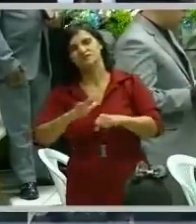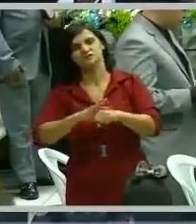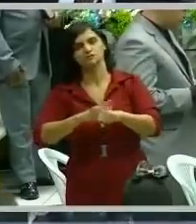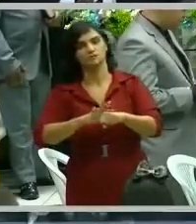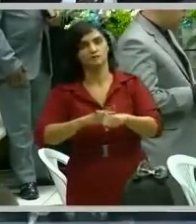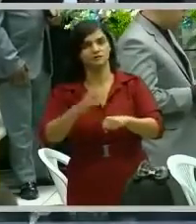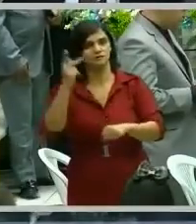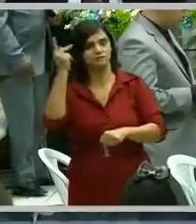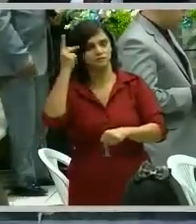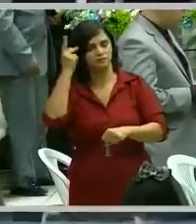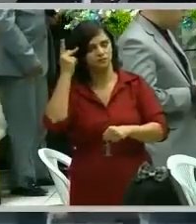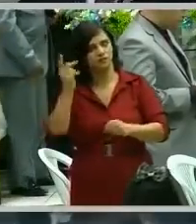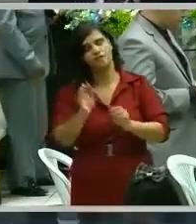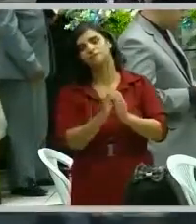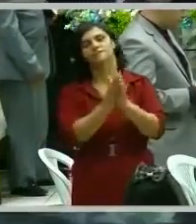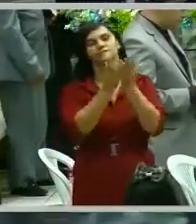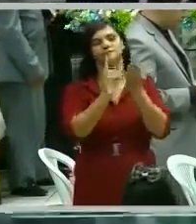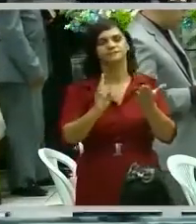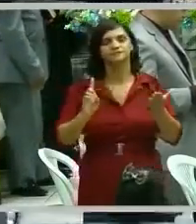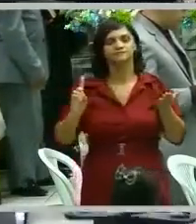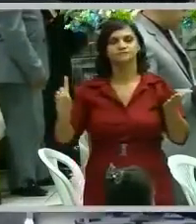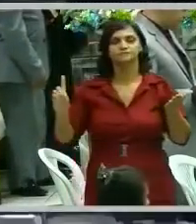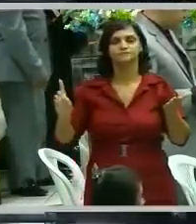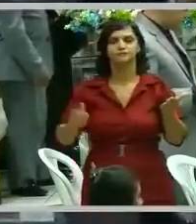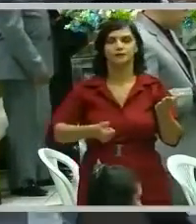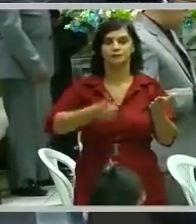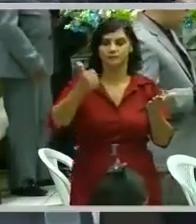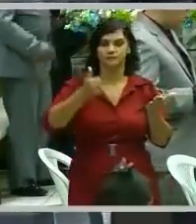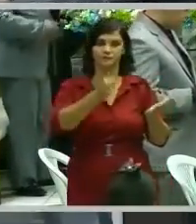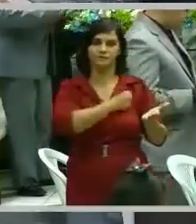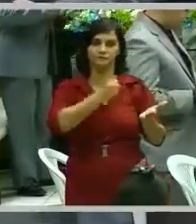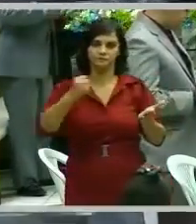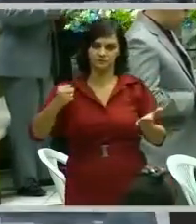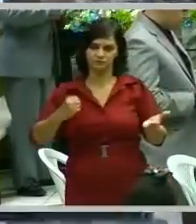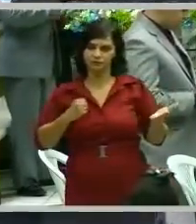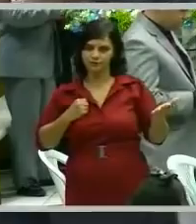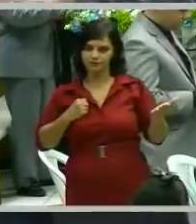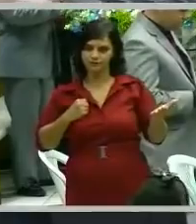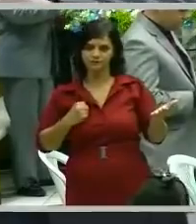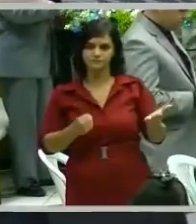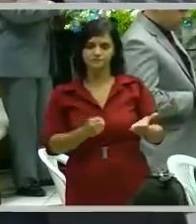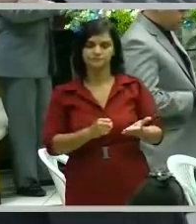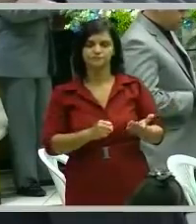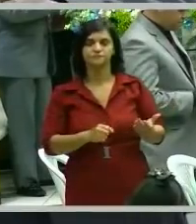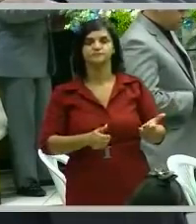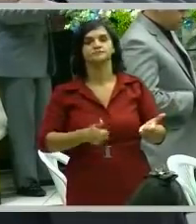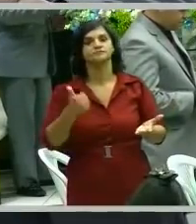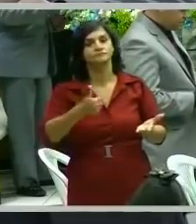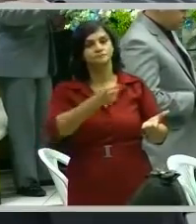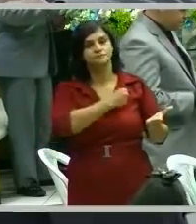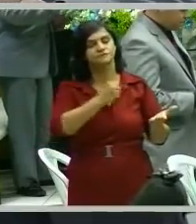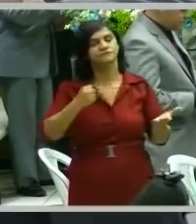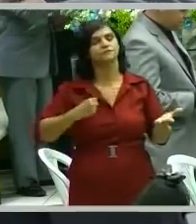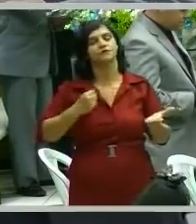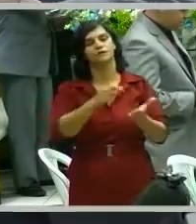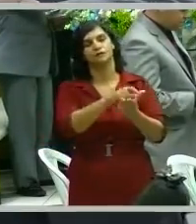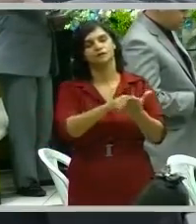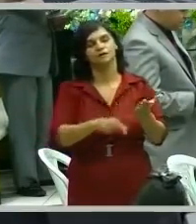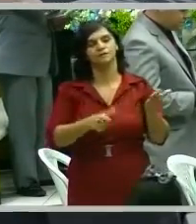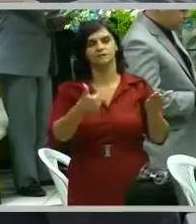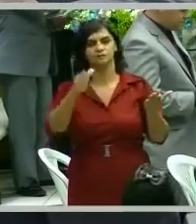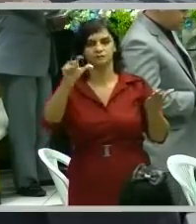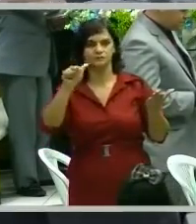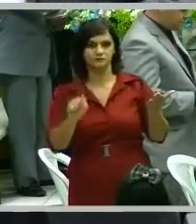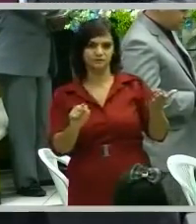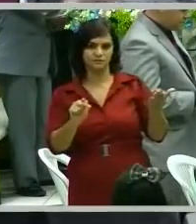Vamos abrir a Sagrada Escritura no livro de 1 Samuel. Primeiro livro de Samuel, capítulo 17,